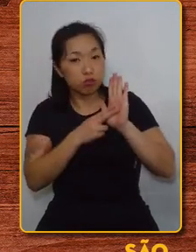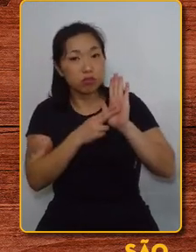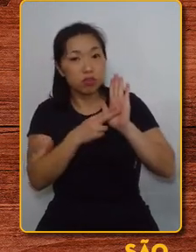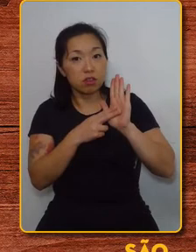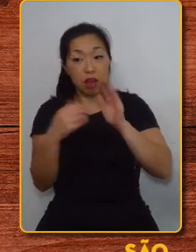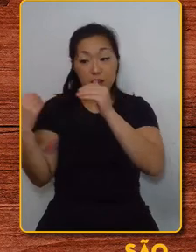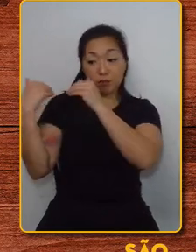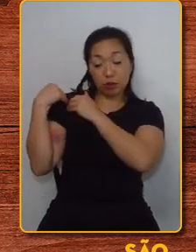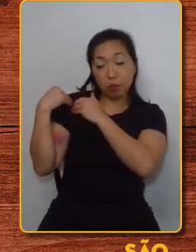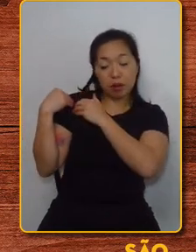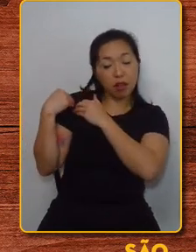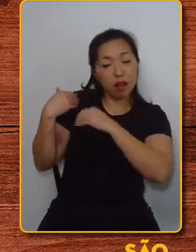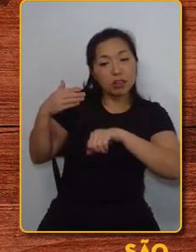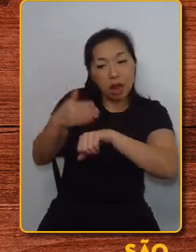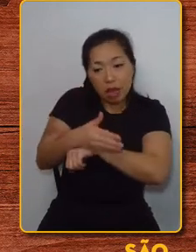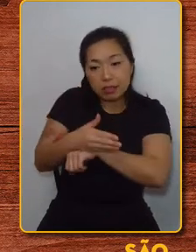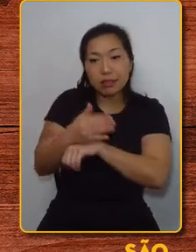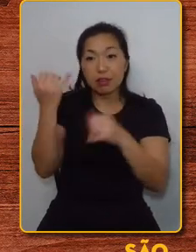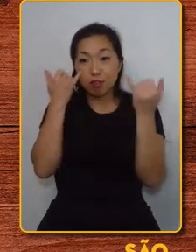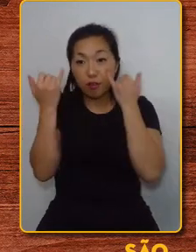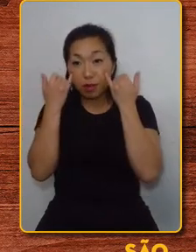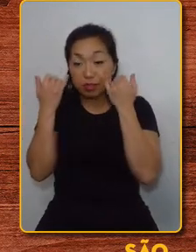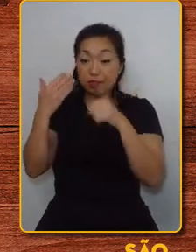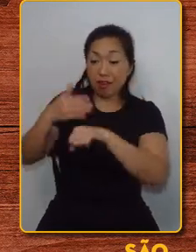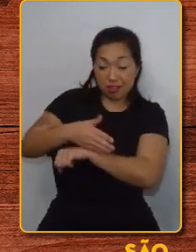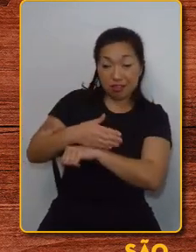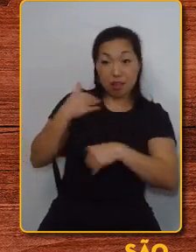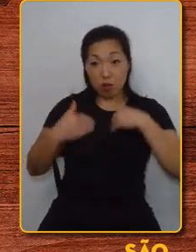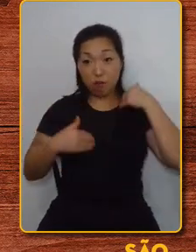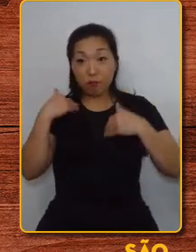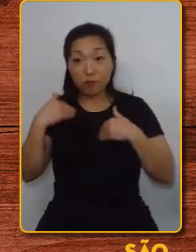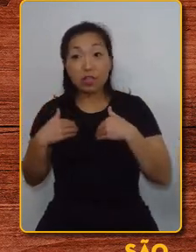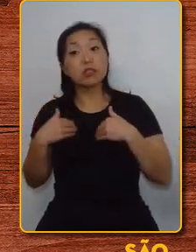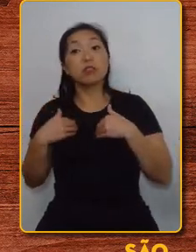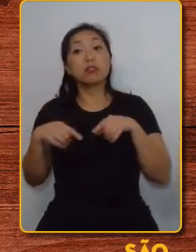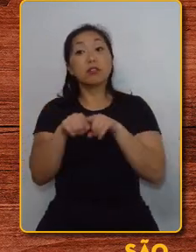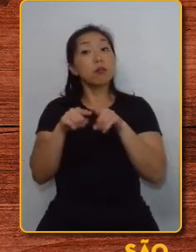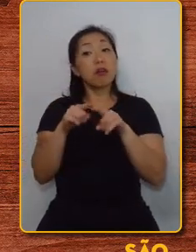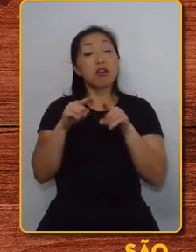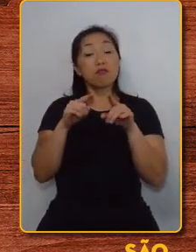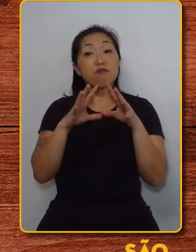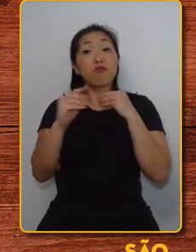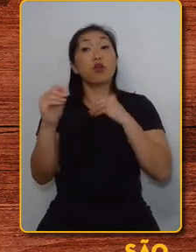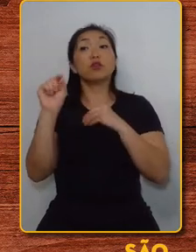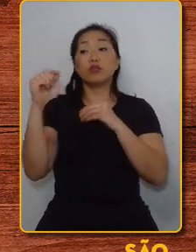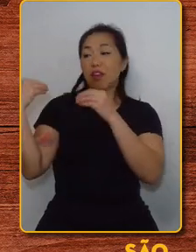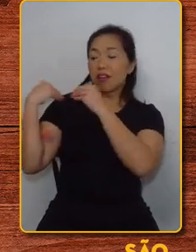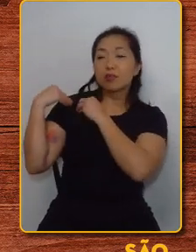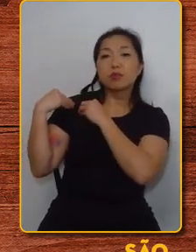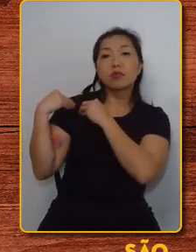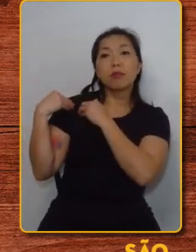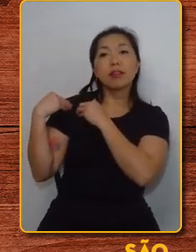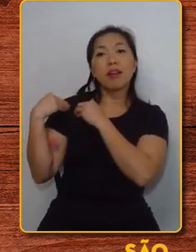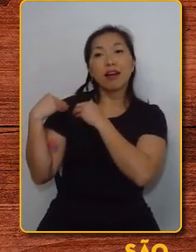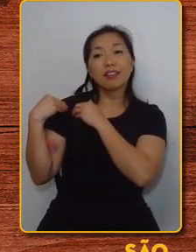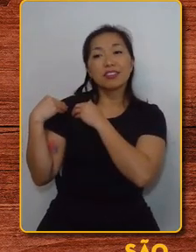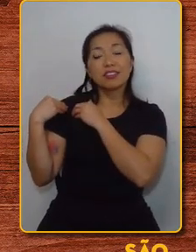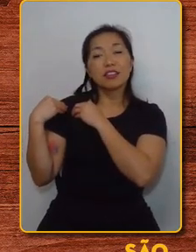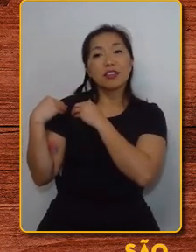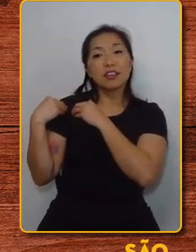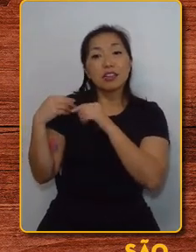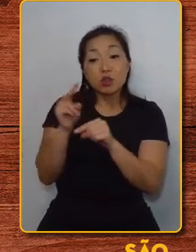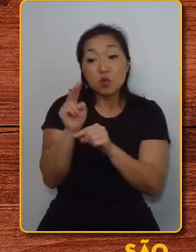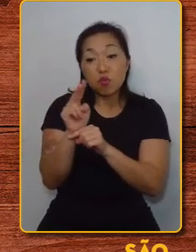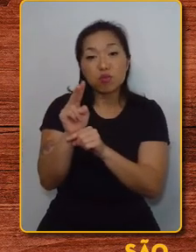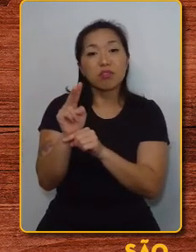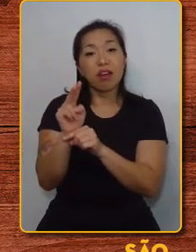outras ferramentas, e foge no seu papel de regular agrotóxicos e de regular acesso à informação. Então, tem